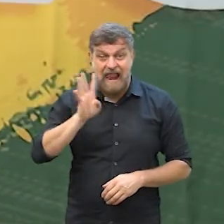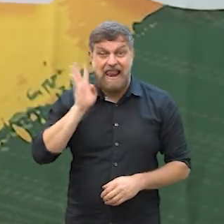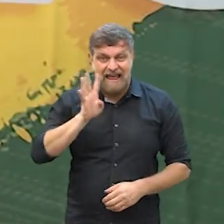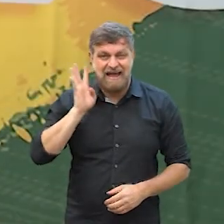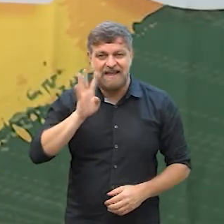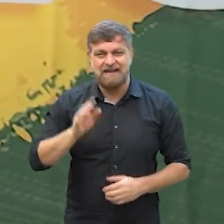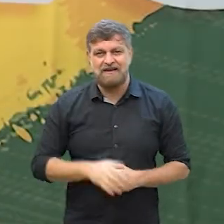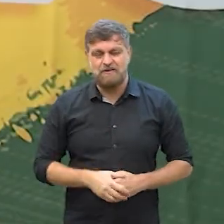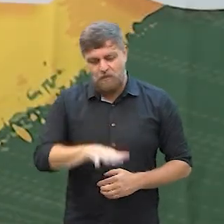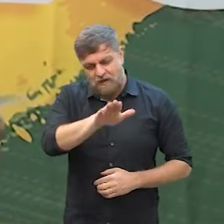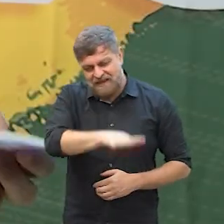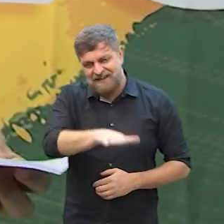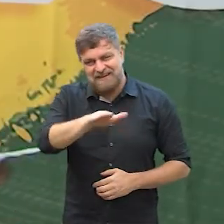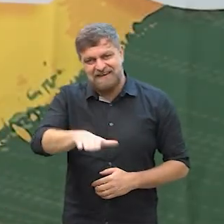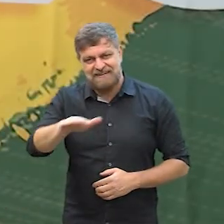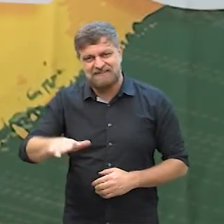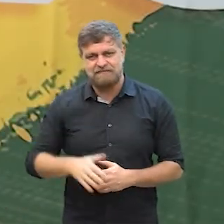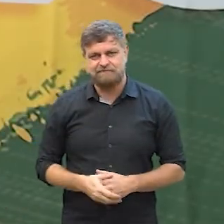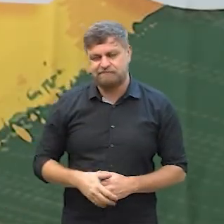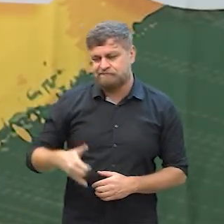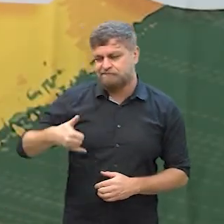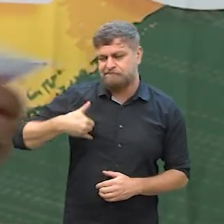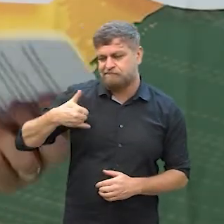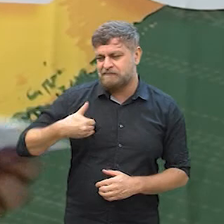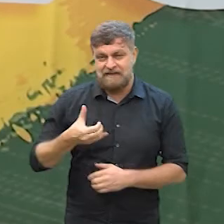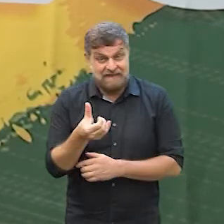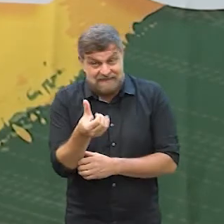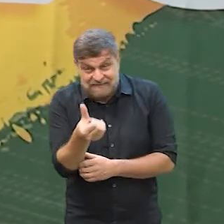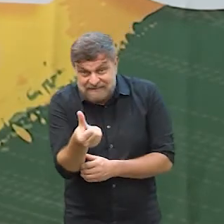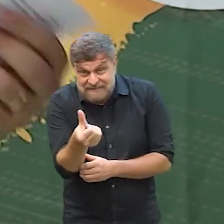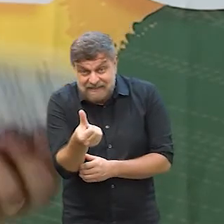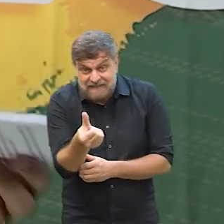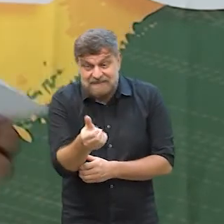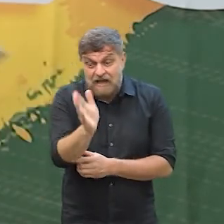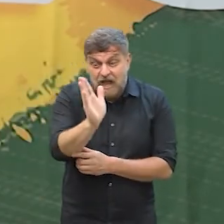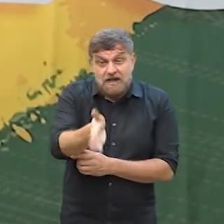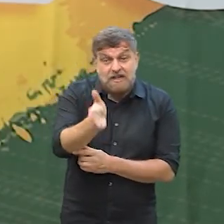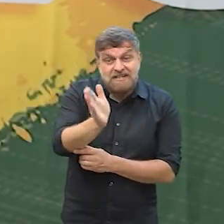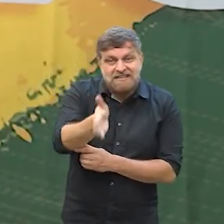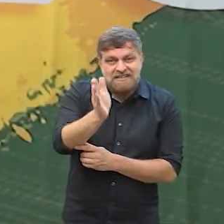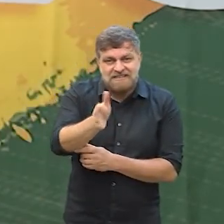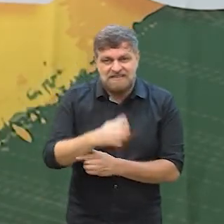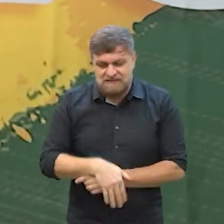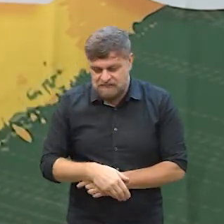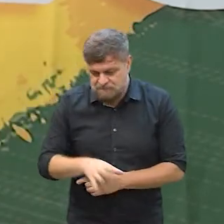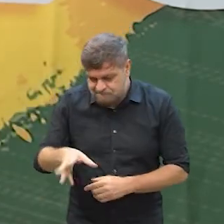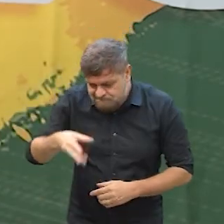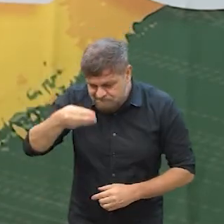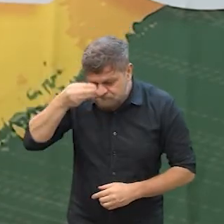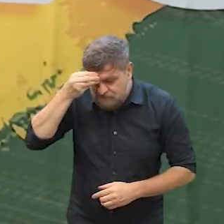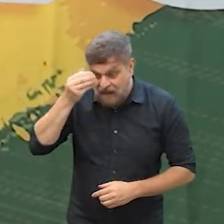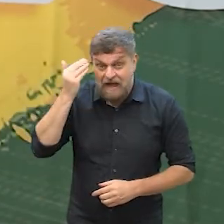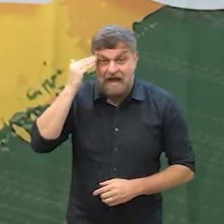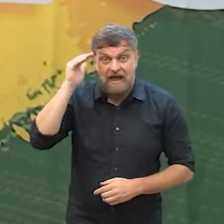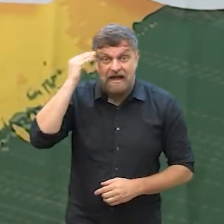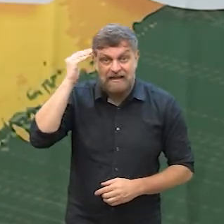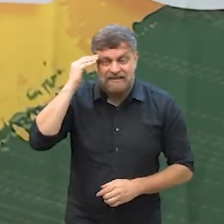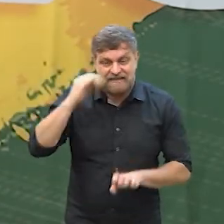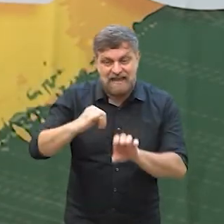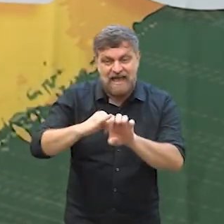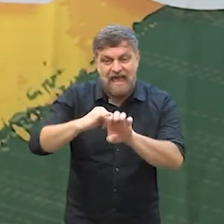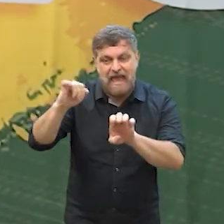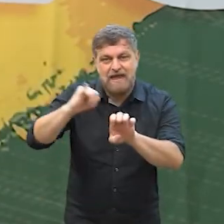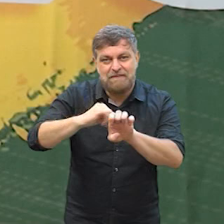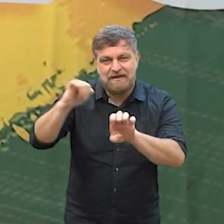legal, bacana. Criançada aí de média de idade de 6 anos já começa a ter uma bela noção de